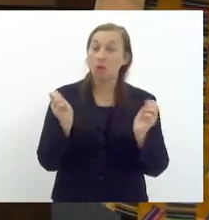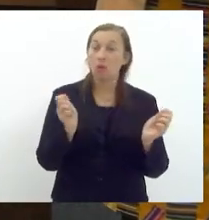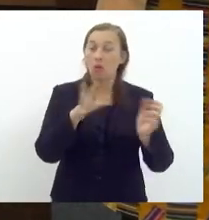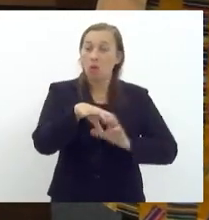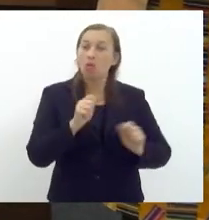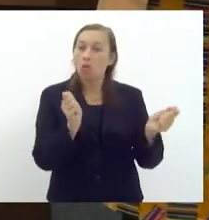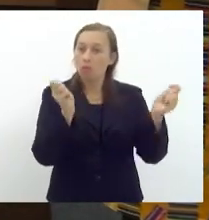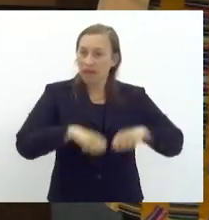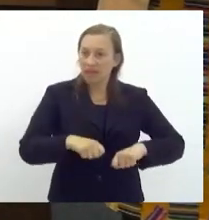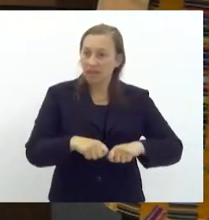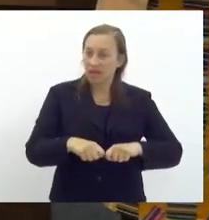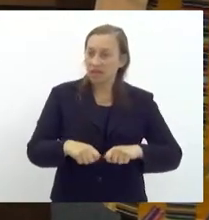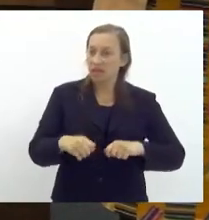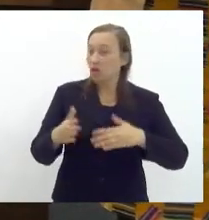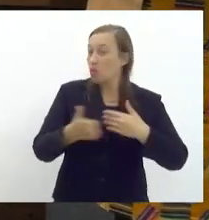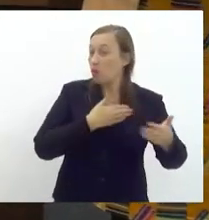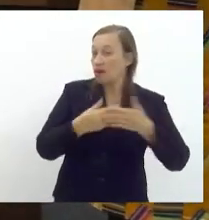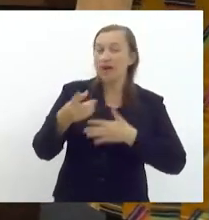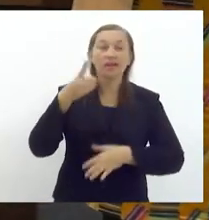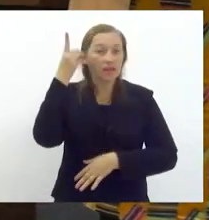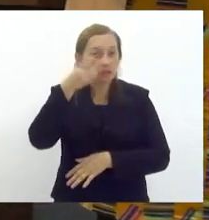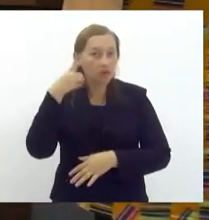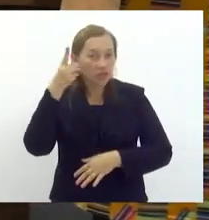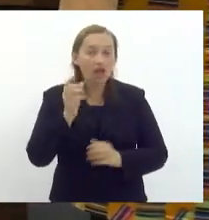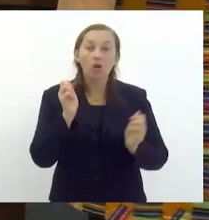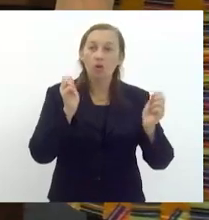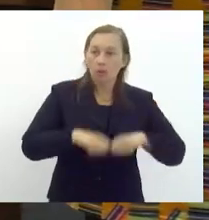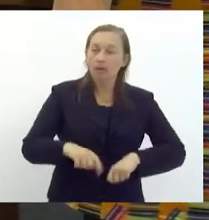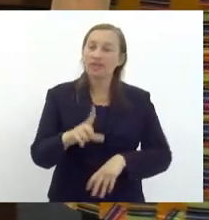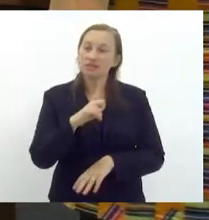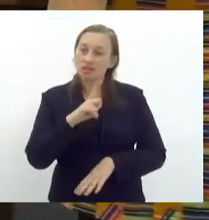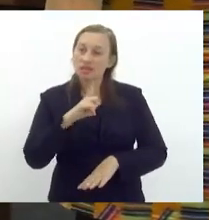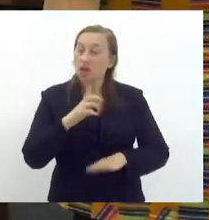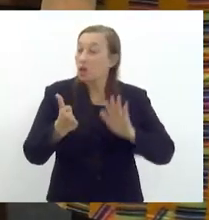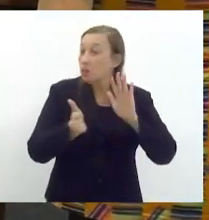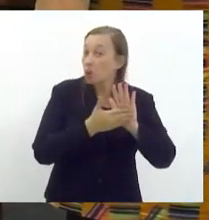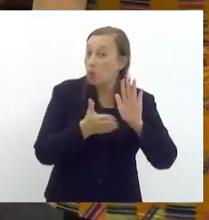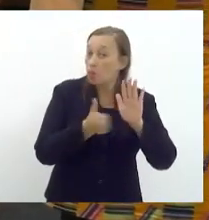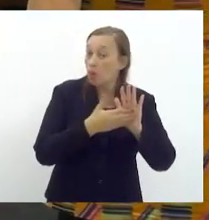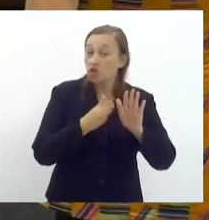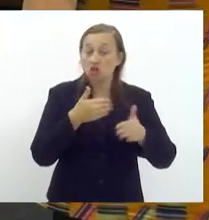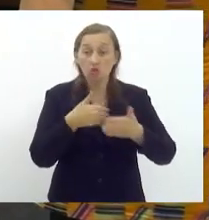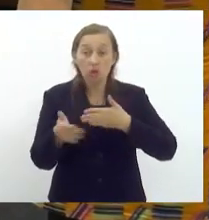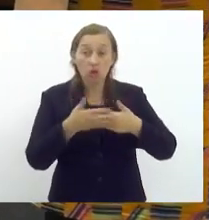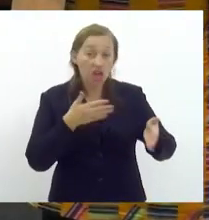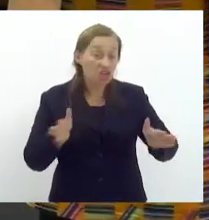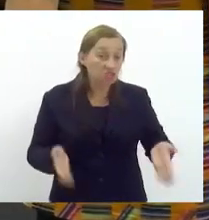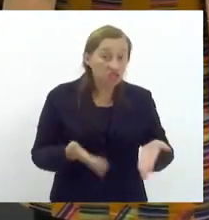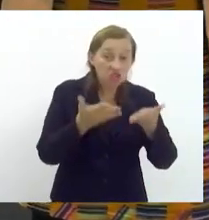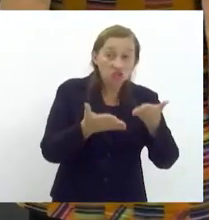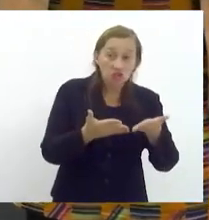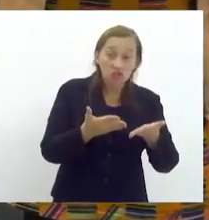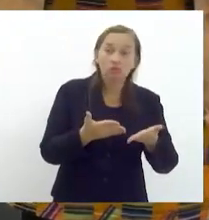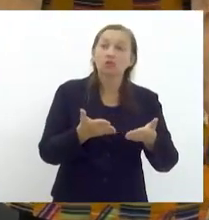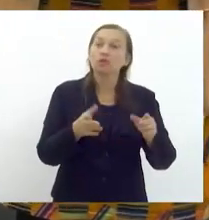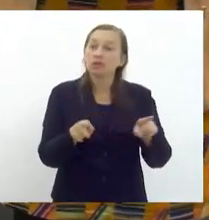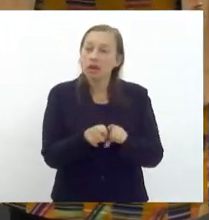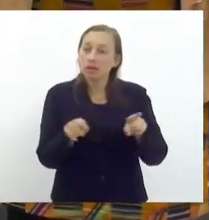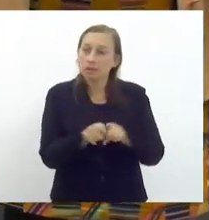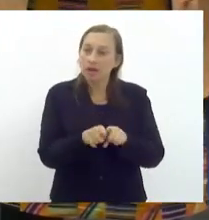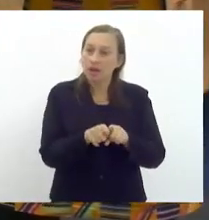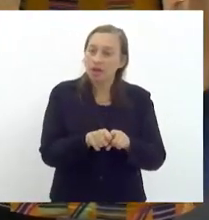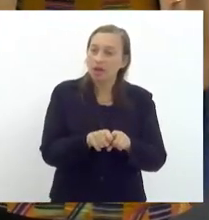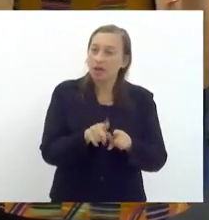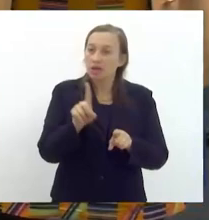Vossa Excelência em qualquer Deputado é competente para propor não só qualquer incentivo bem como pela revogação de